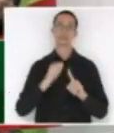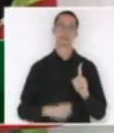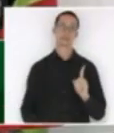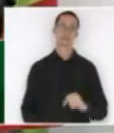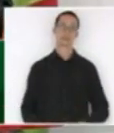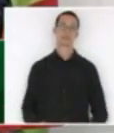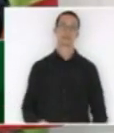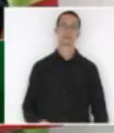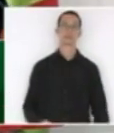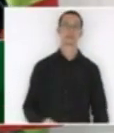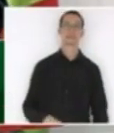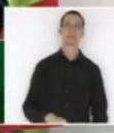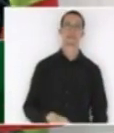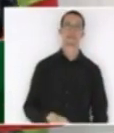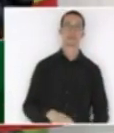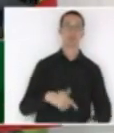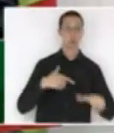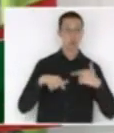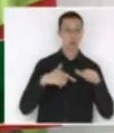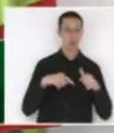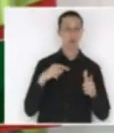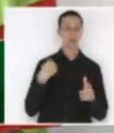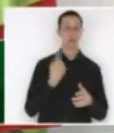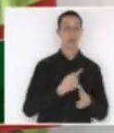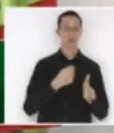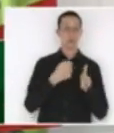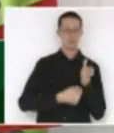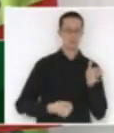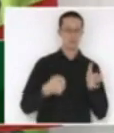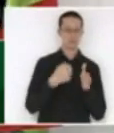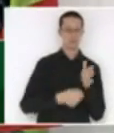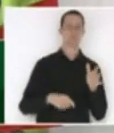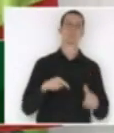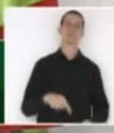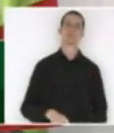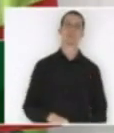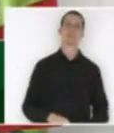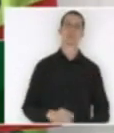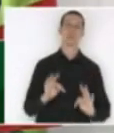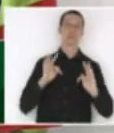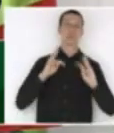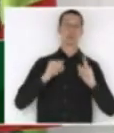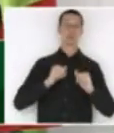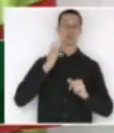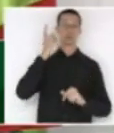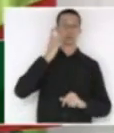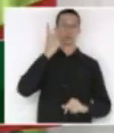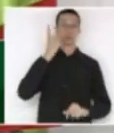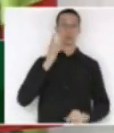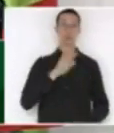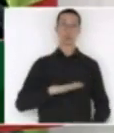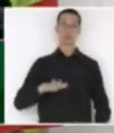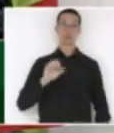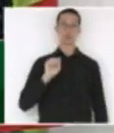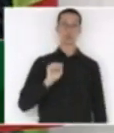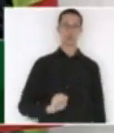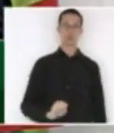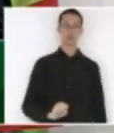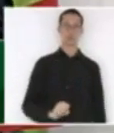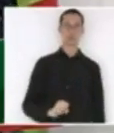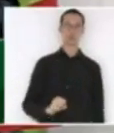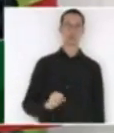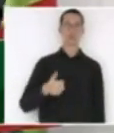Tivemos a felicidade, Manuel Mota, todos os deputados do Sul, conquistamos o governo do Estado, há menos de 10 dias,